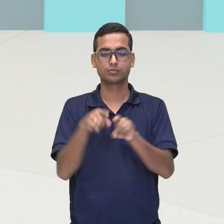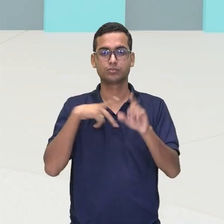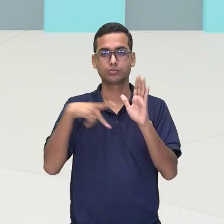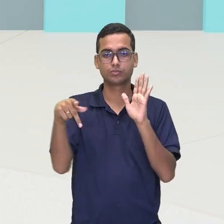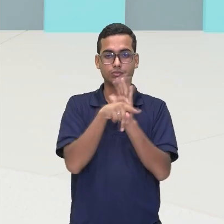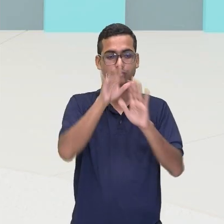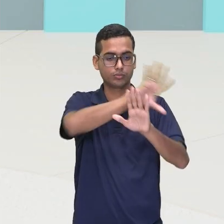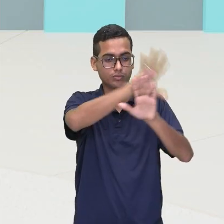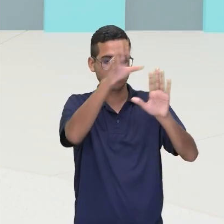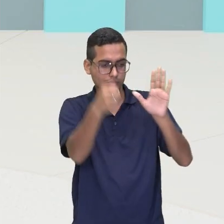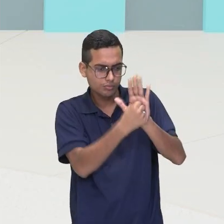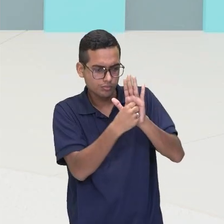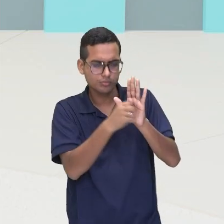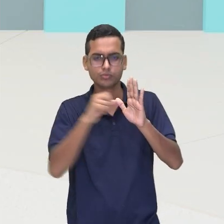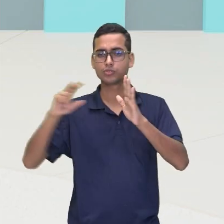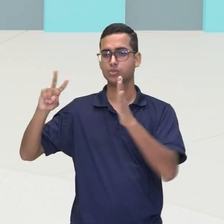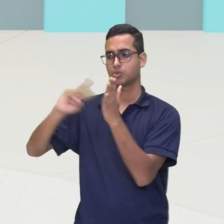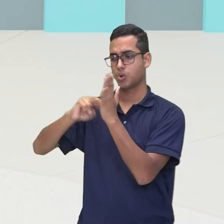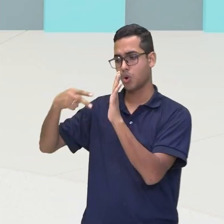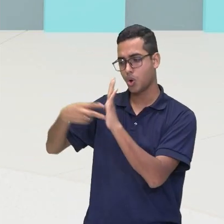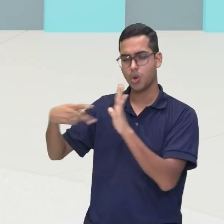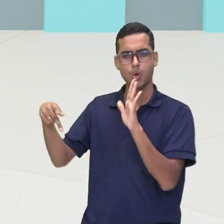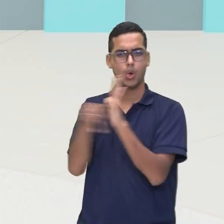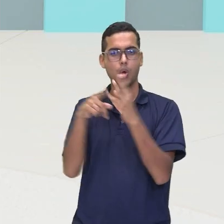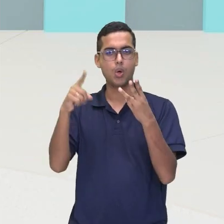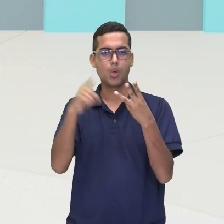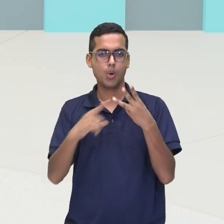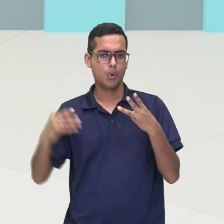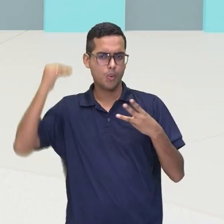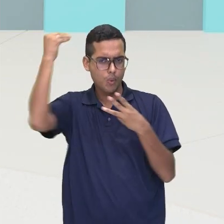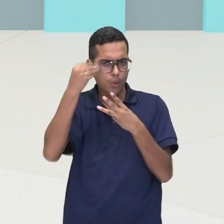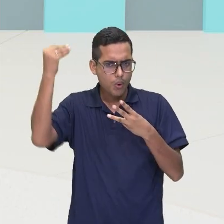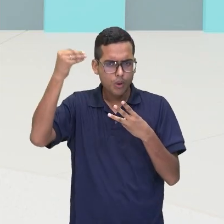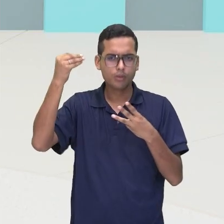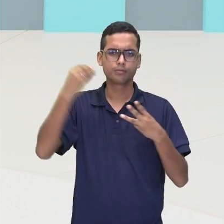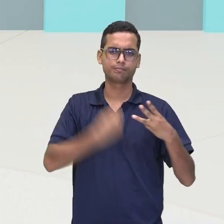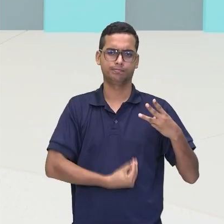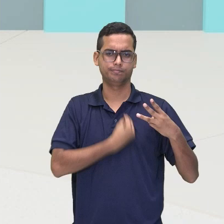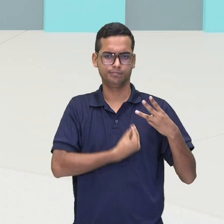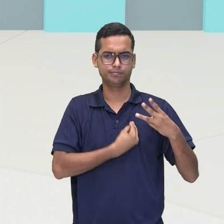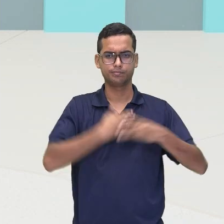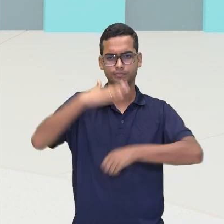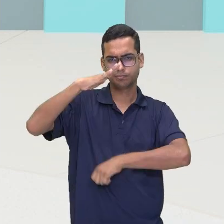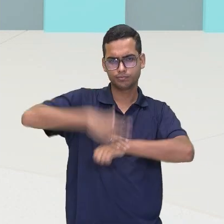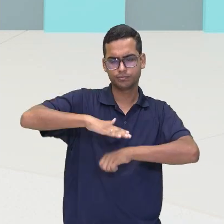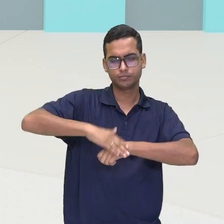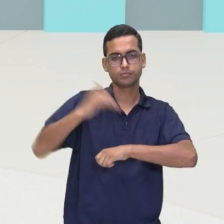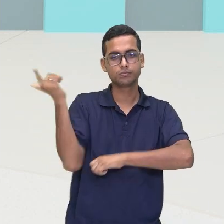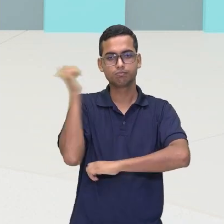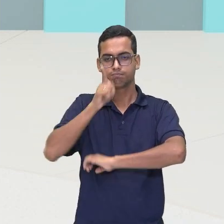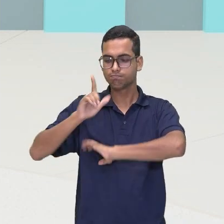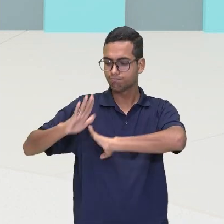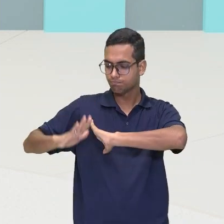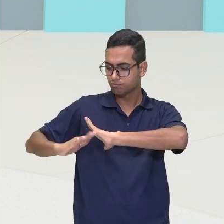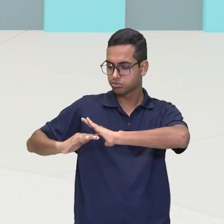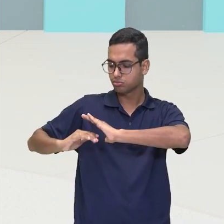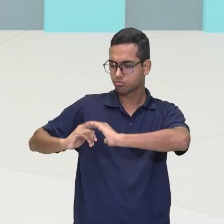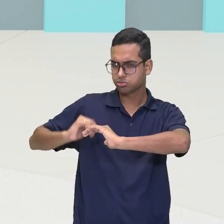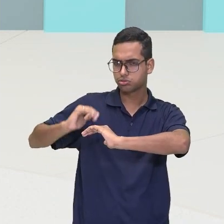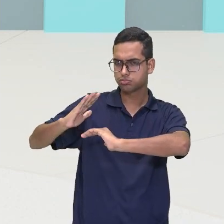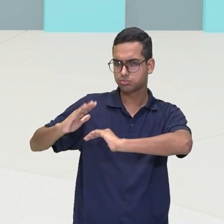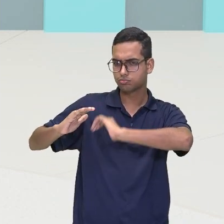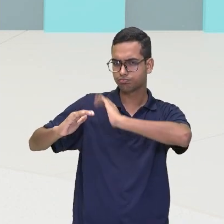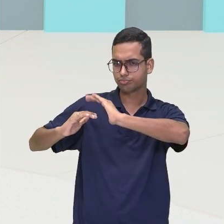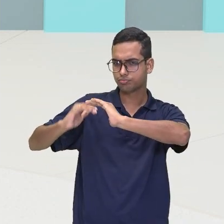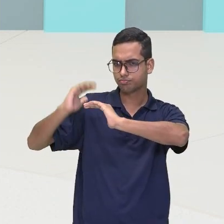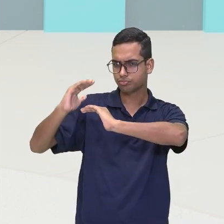os significados, as experiências, o vivido que vai nos construindo e trazendo essa história do